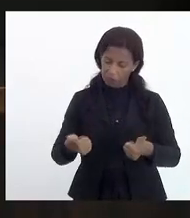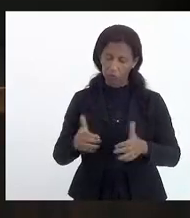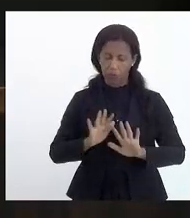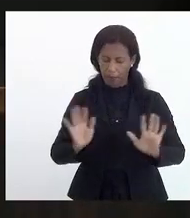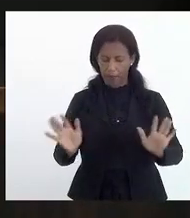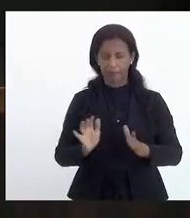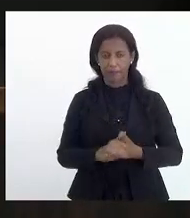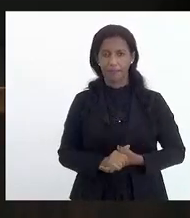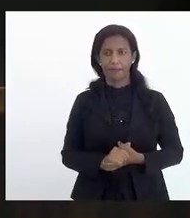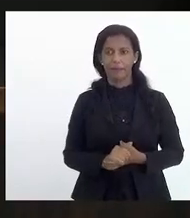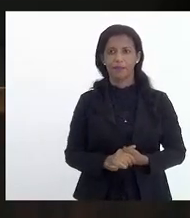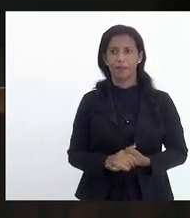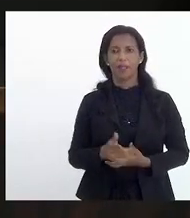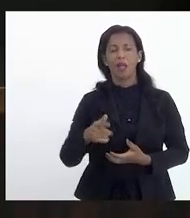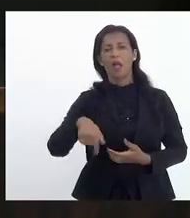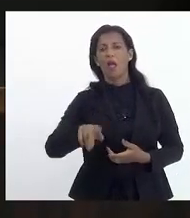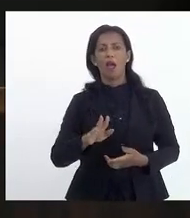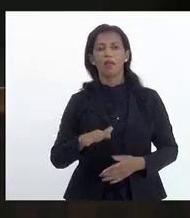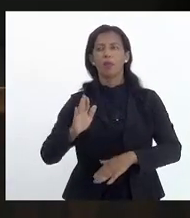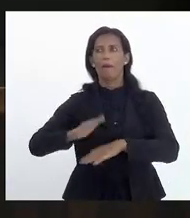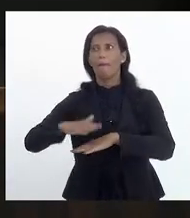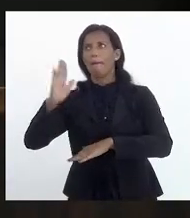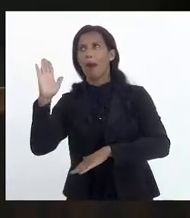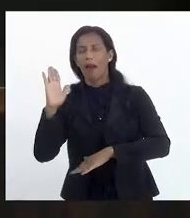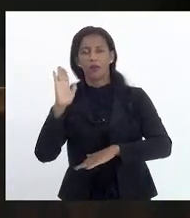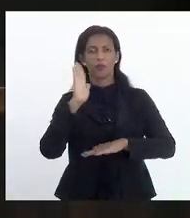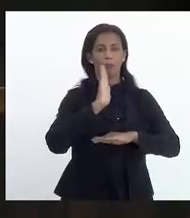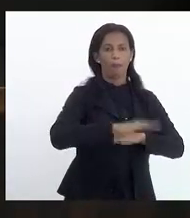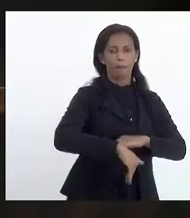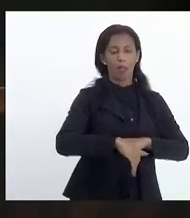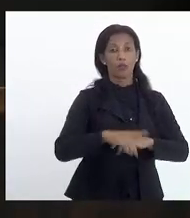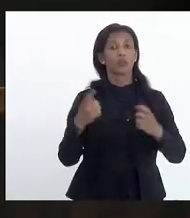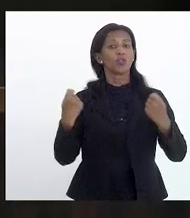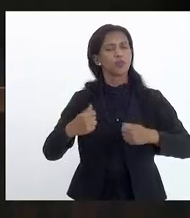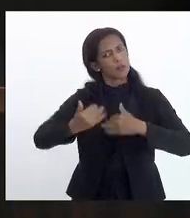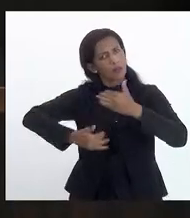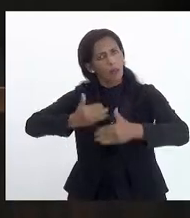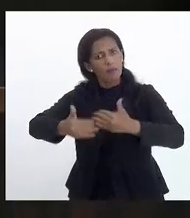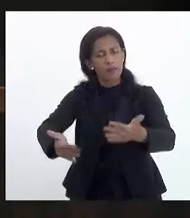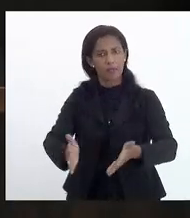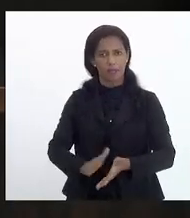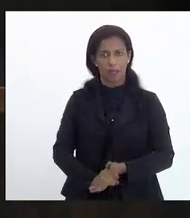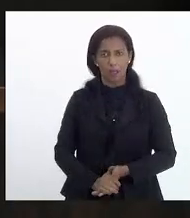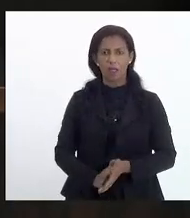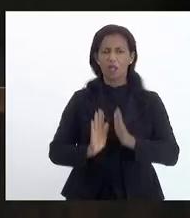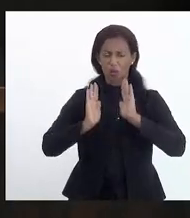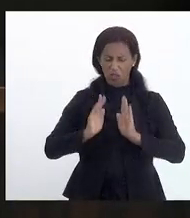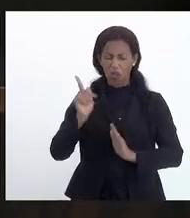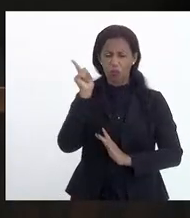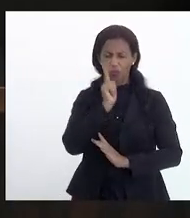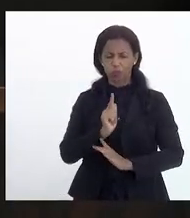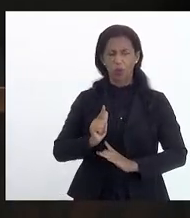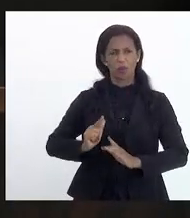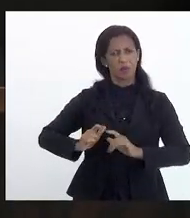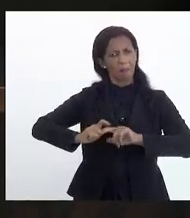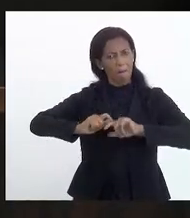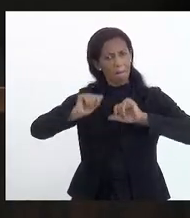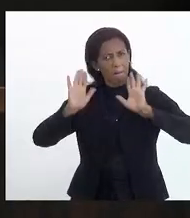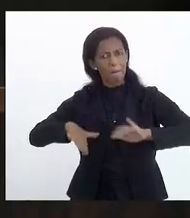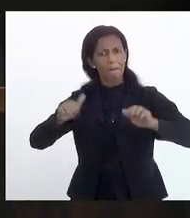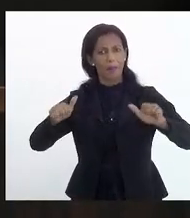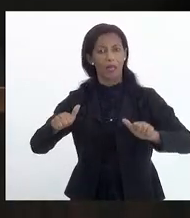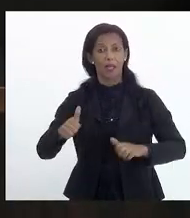é isso. Então, aqui não tem quem defenda mais ou menos... A gente precisa é avançar. E nós avançamos muito. Volto a